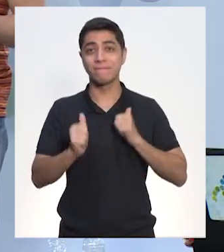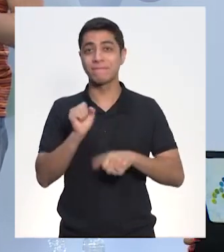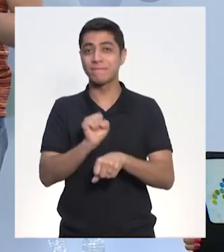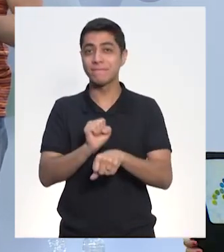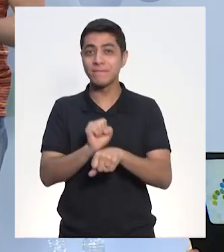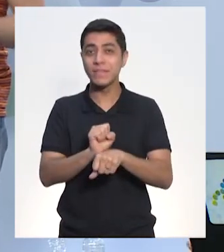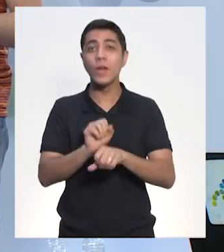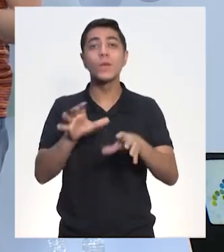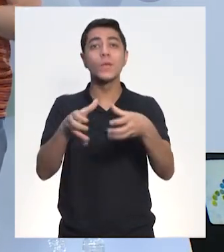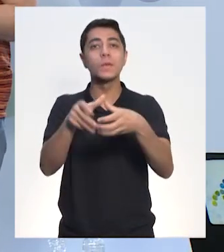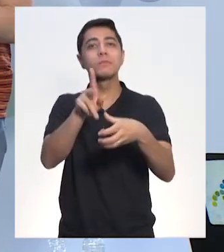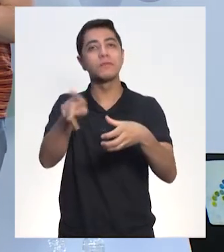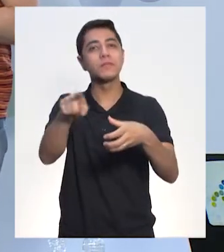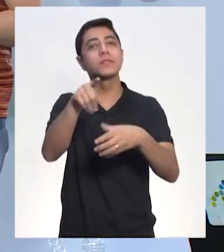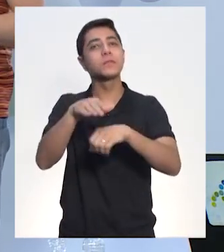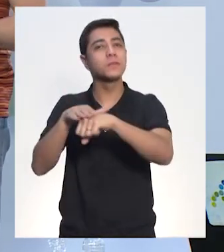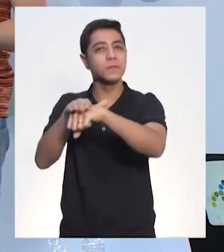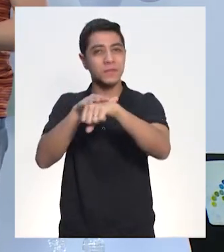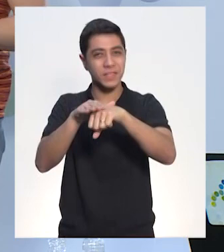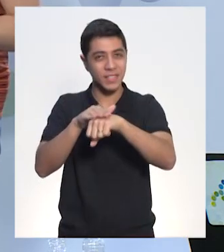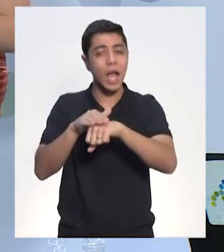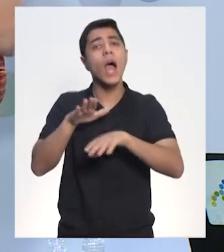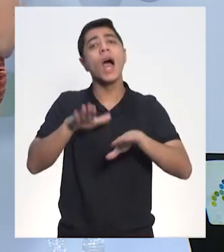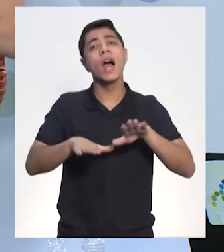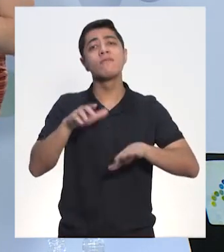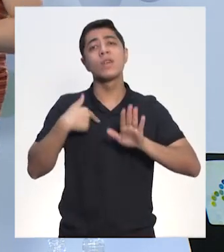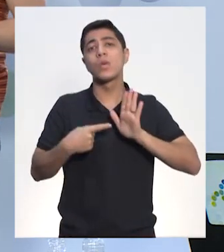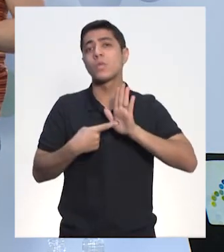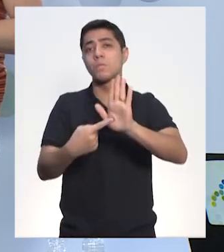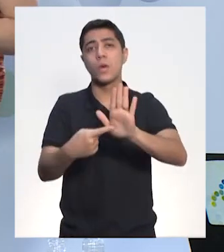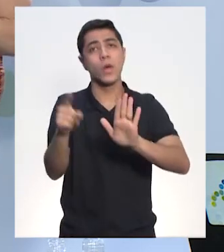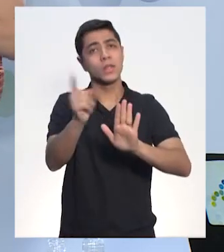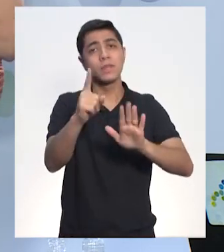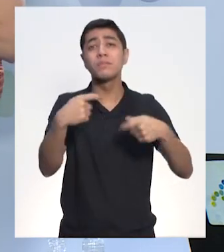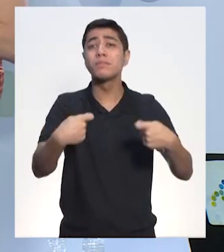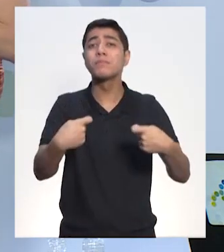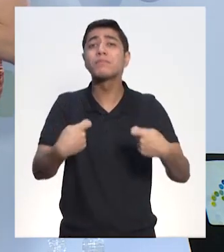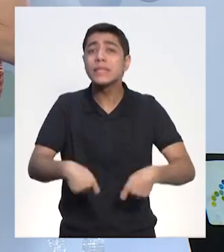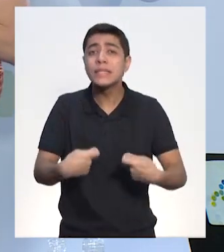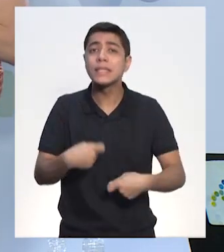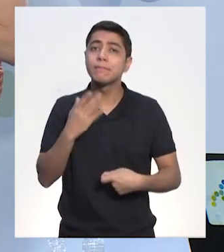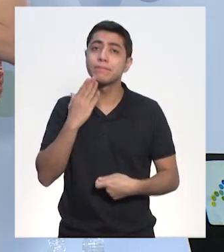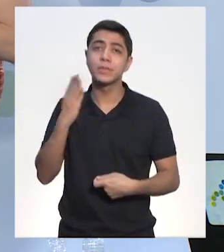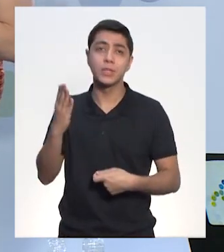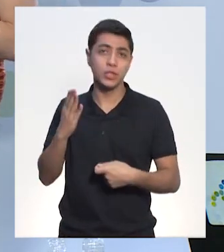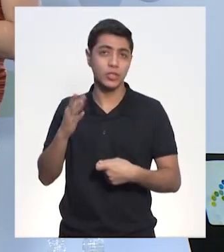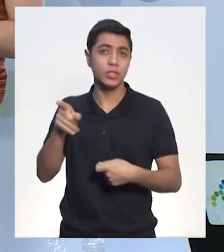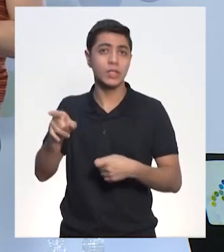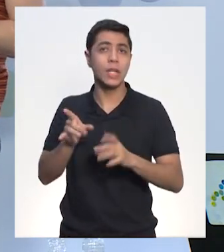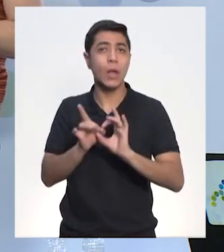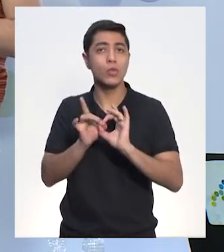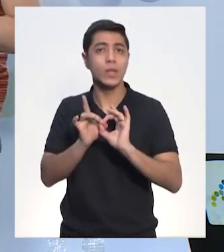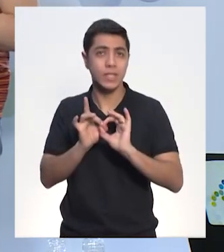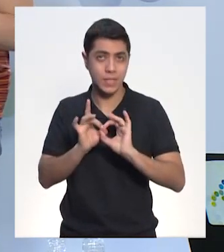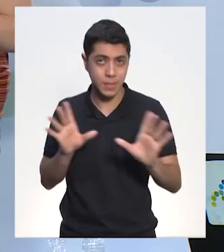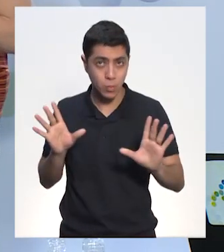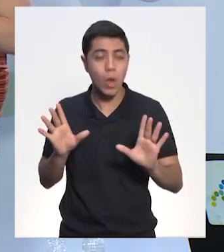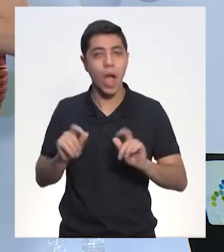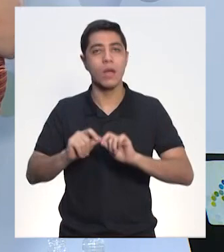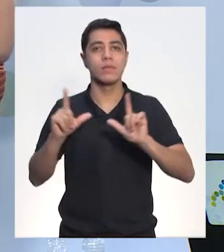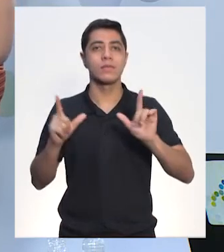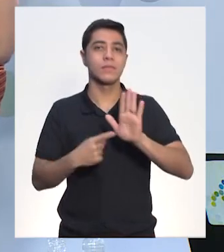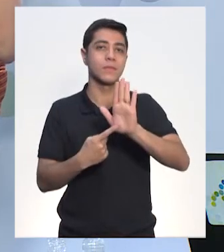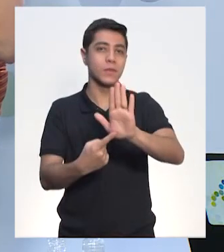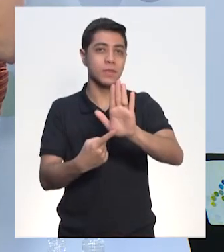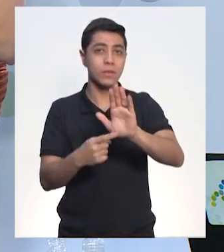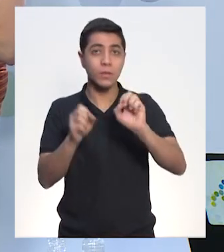vezes a gente não mostra porque precisa pedir autorização. Vai aparecer aí também, a gente trabalhou aí, a atividade está no caderno do